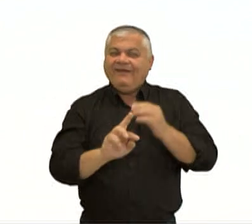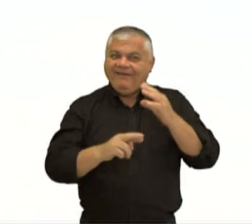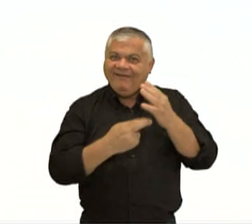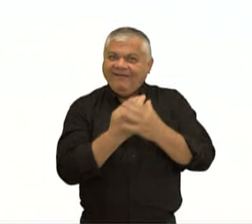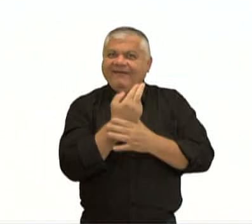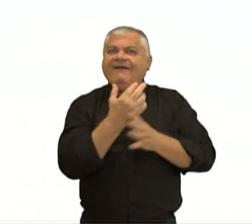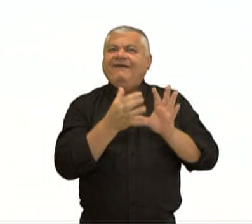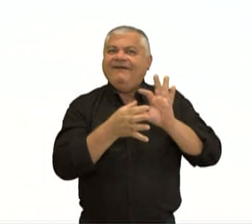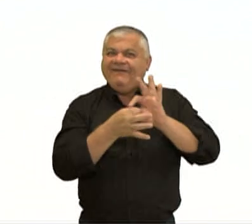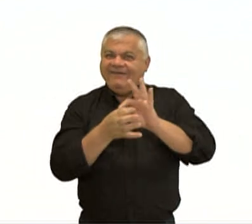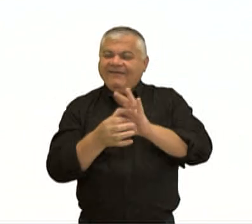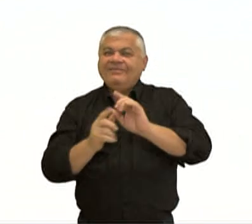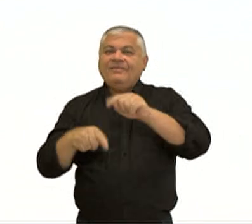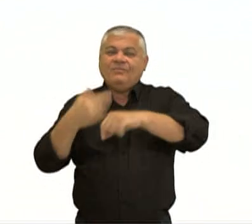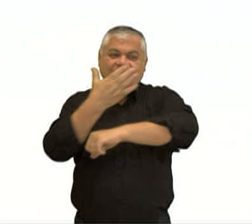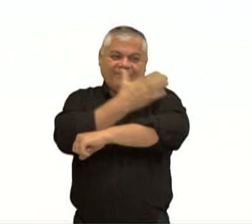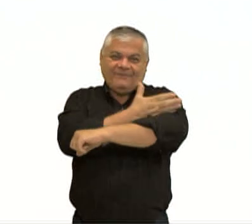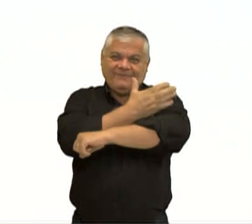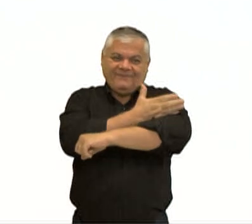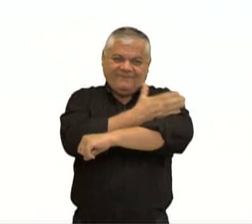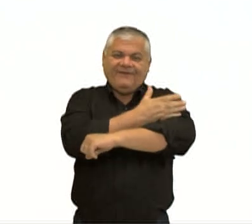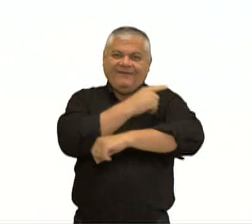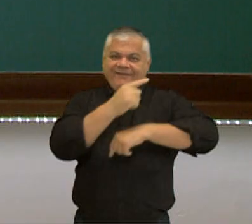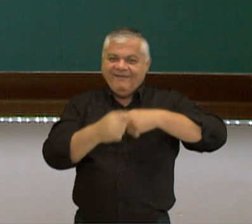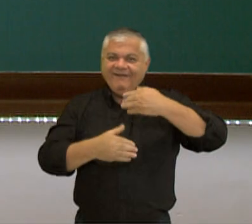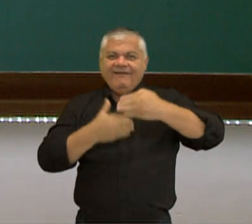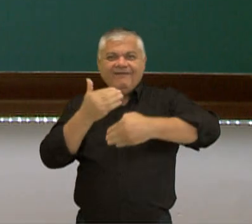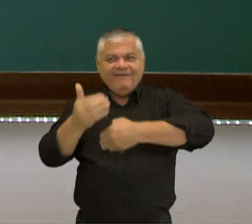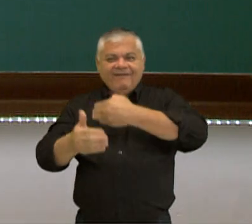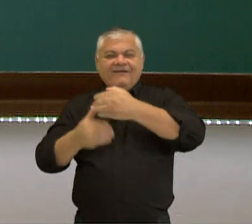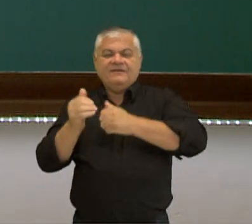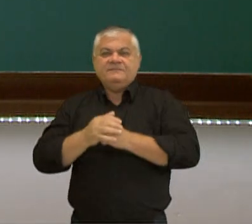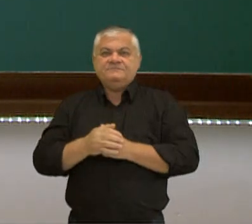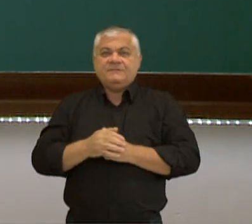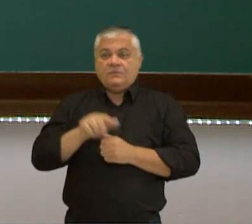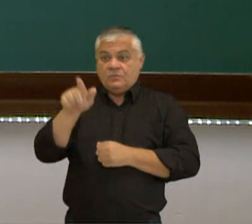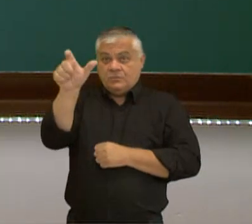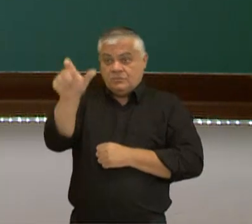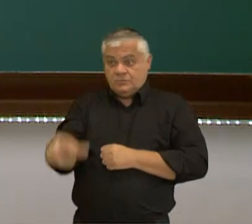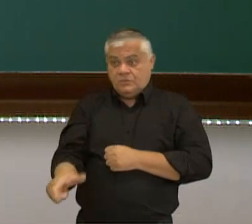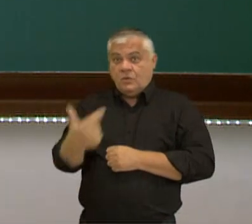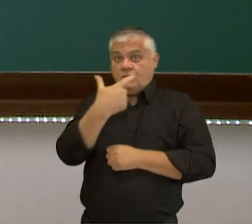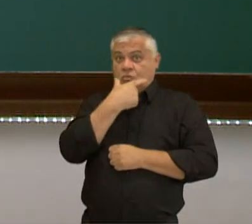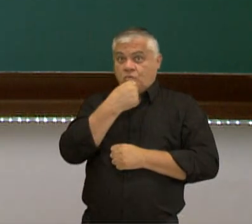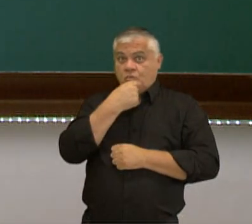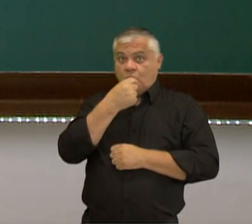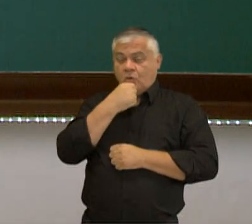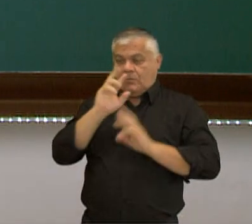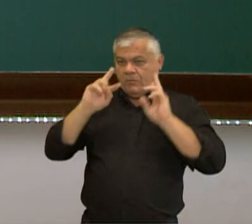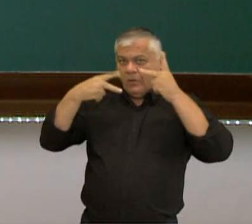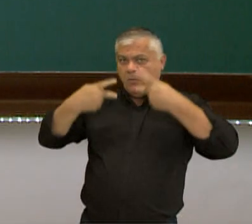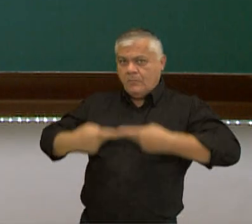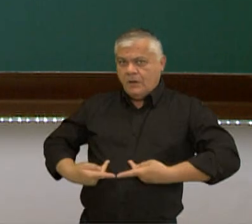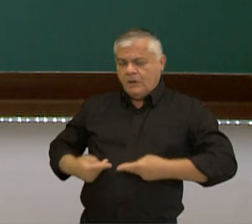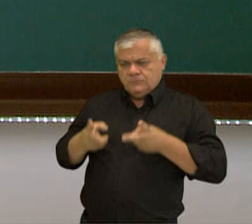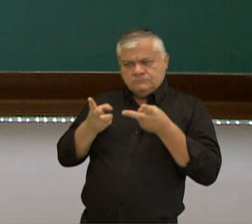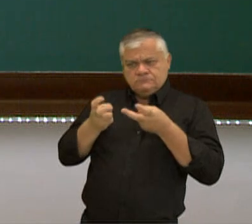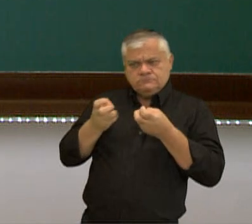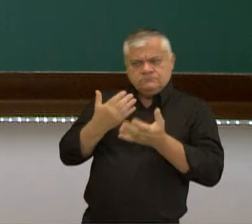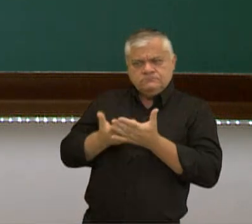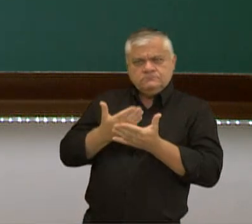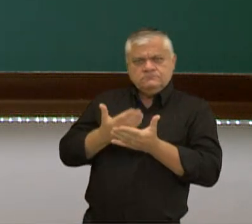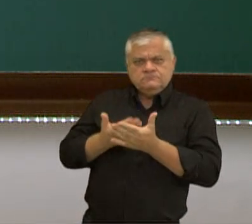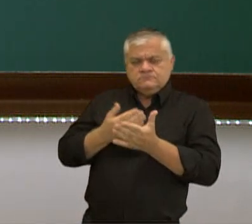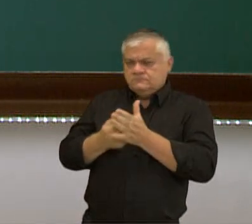contexto pós-Idade Média. O antropocentrismo e mais tarde o humanismo